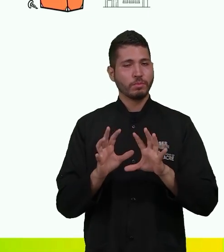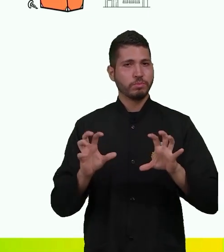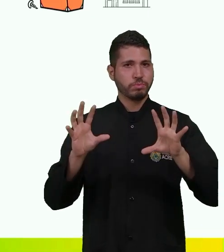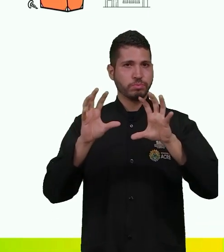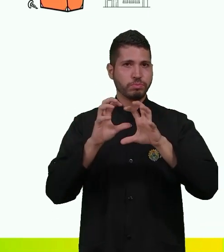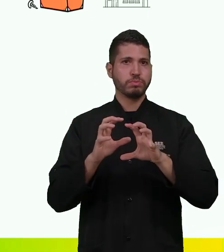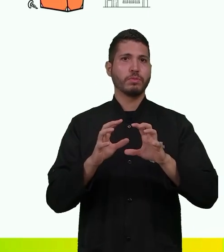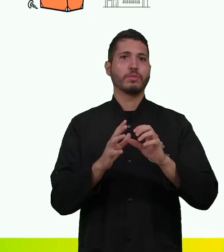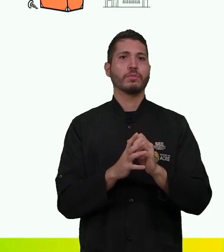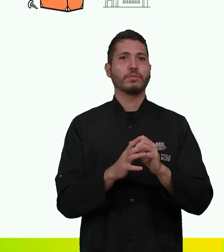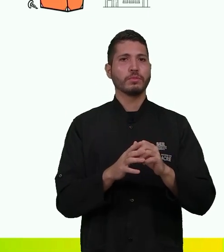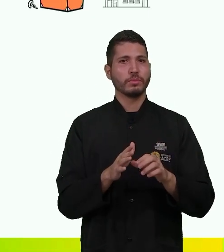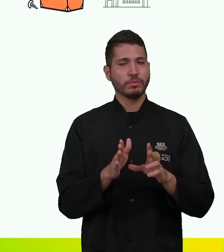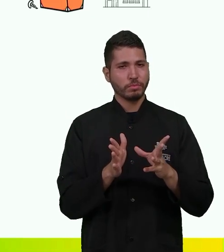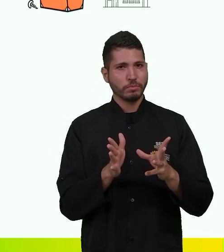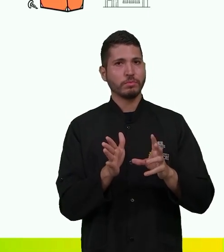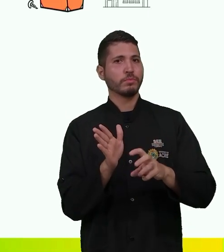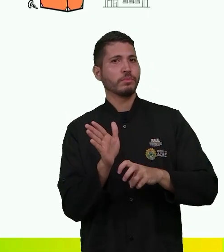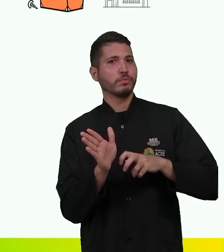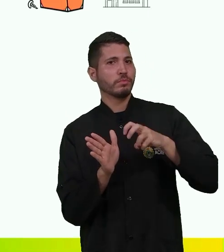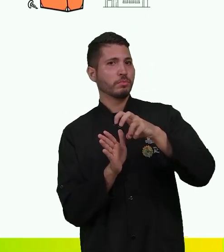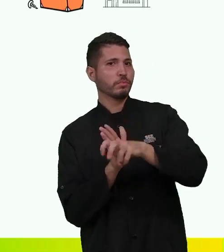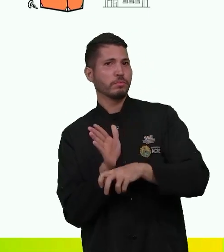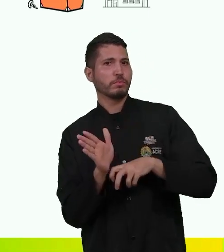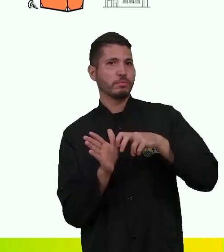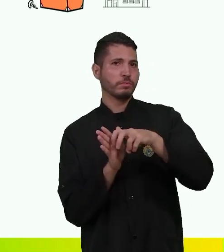a locomotiva a vapor.